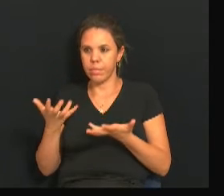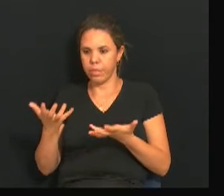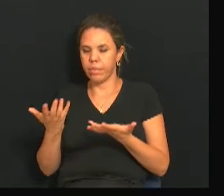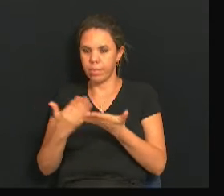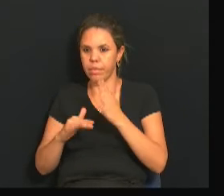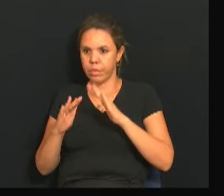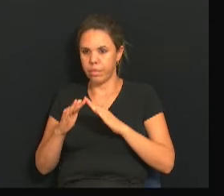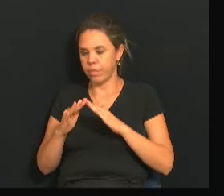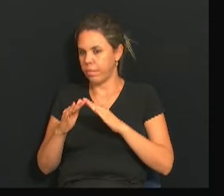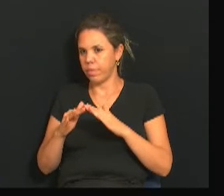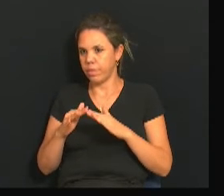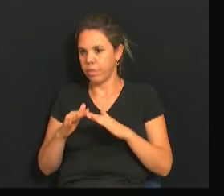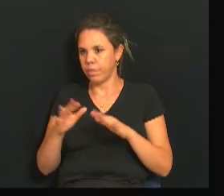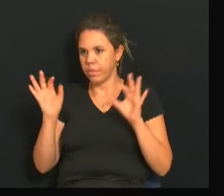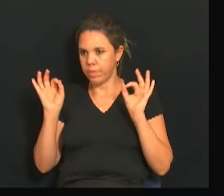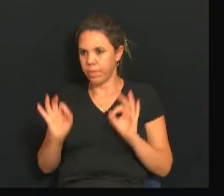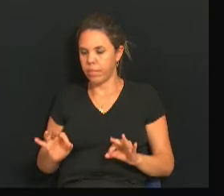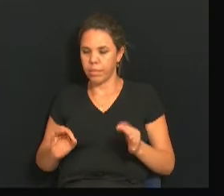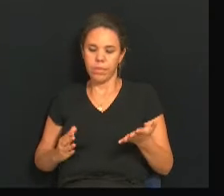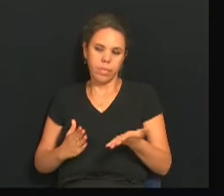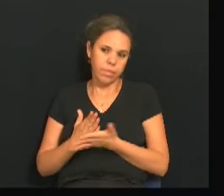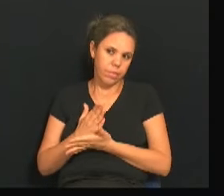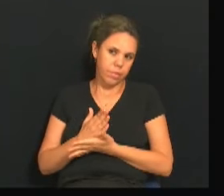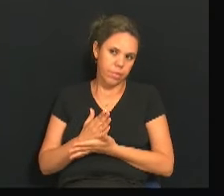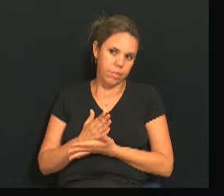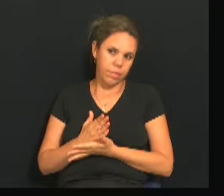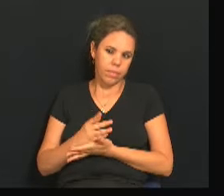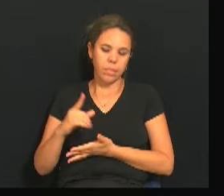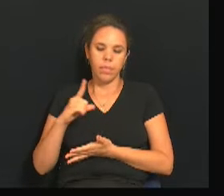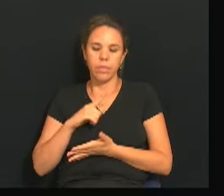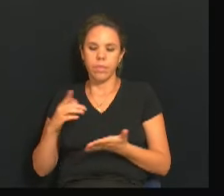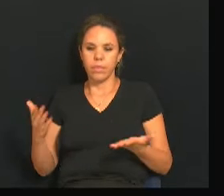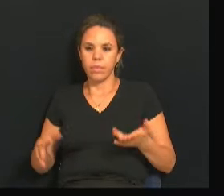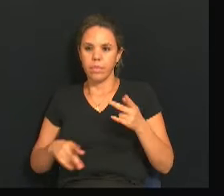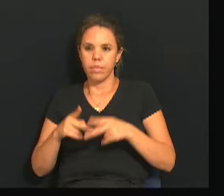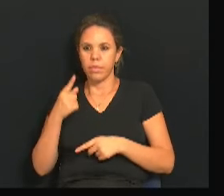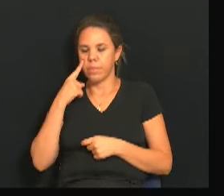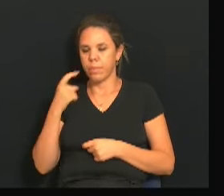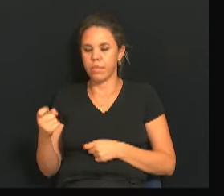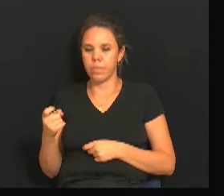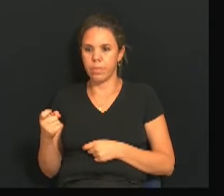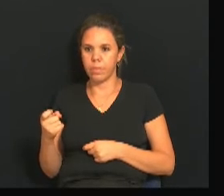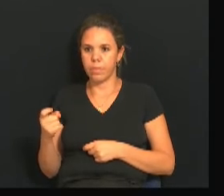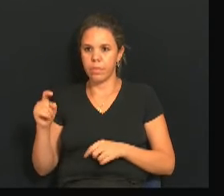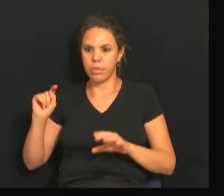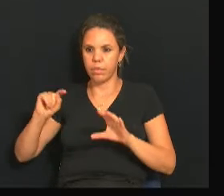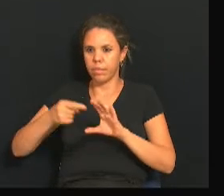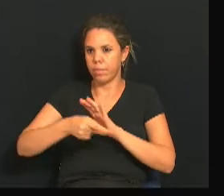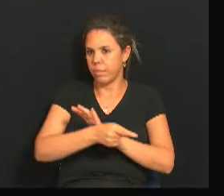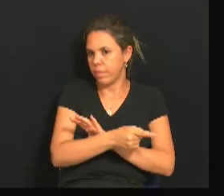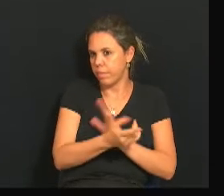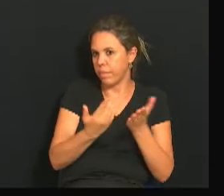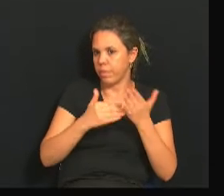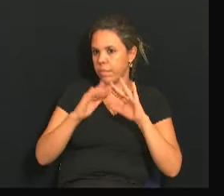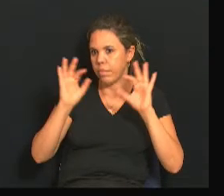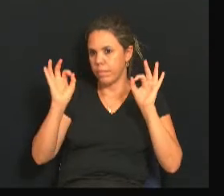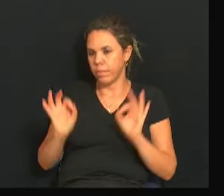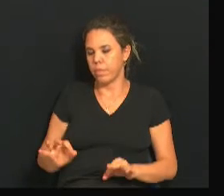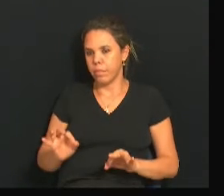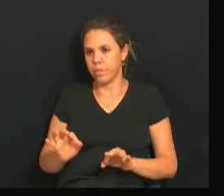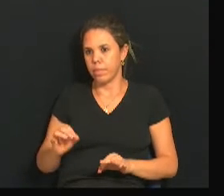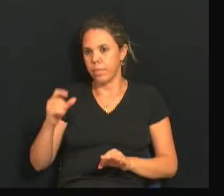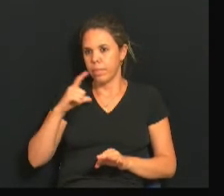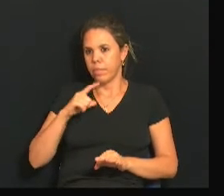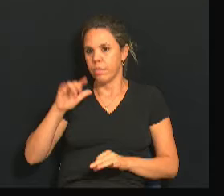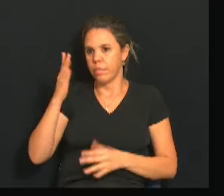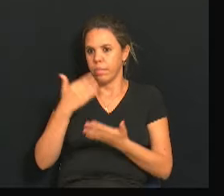pública dê certo. Tá? A gente tem um interesse assim profundo que a escola pública dê certo, que a gente tenha uma